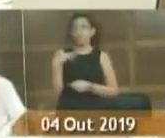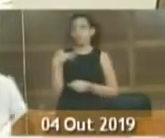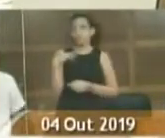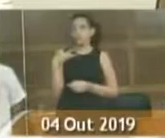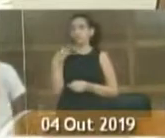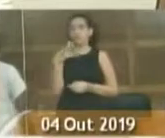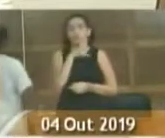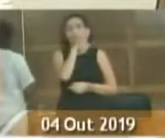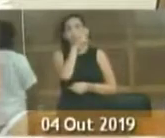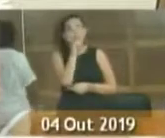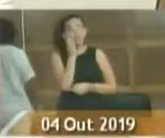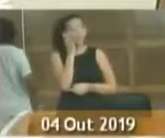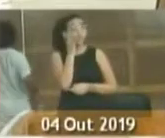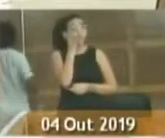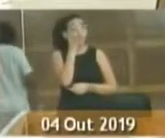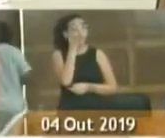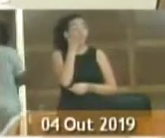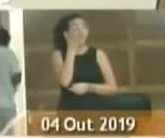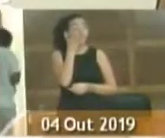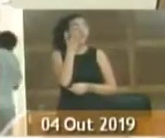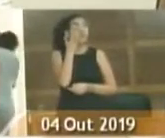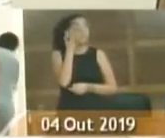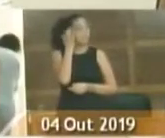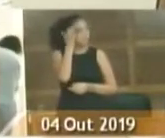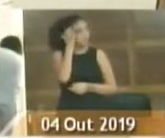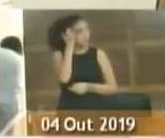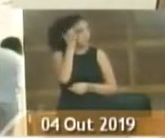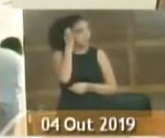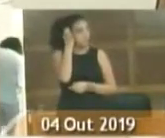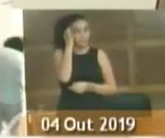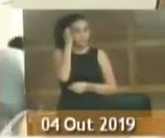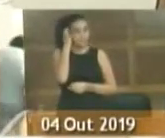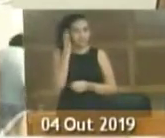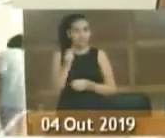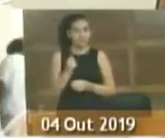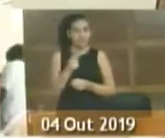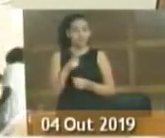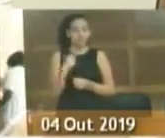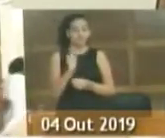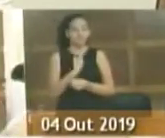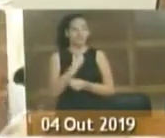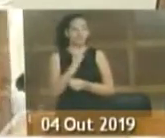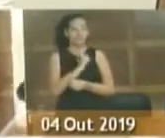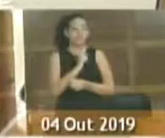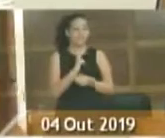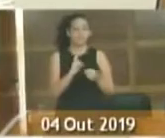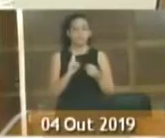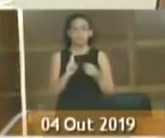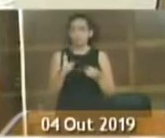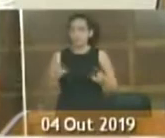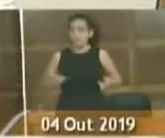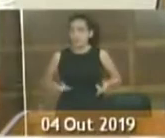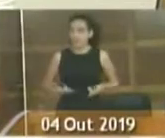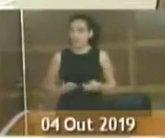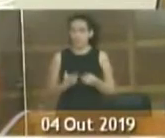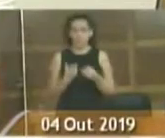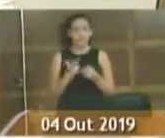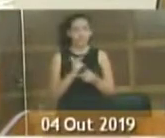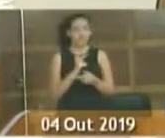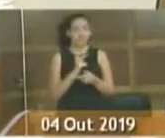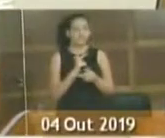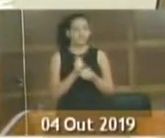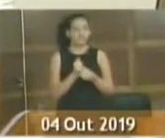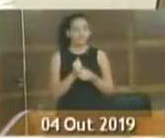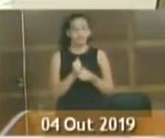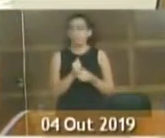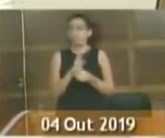de termos ganhado uma secretaria nesse sentido, de ter castração para os animais